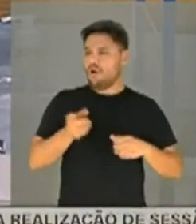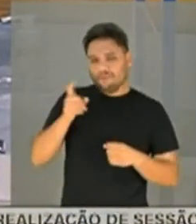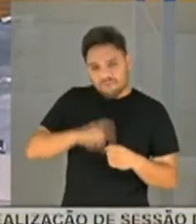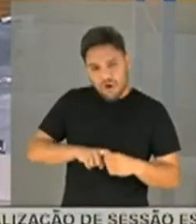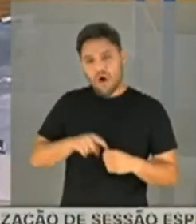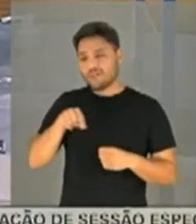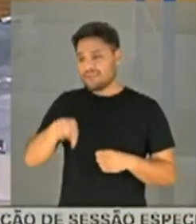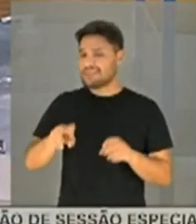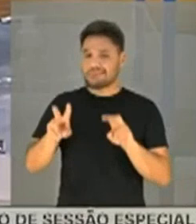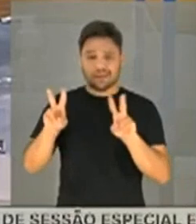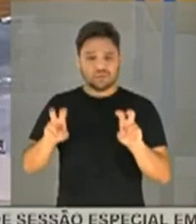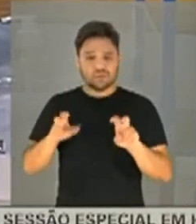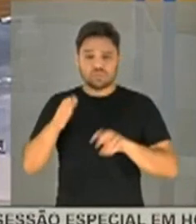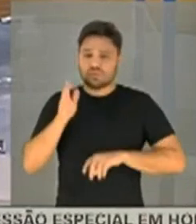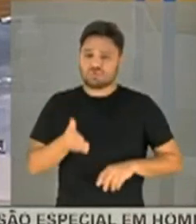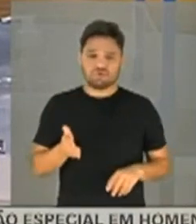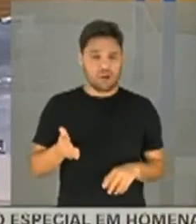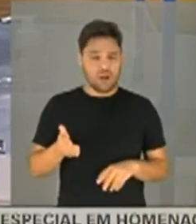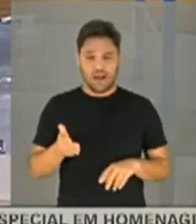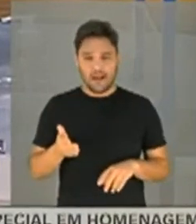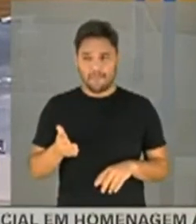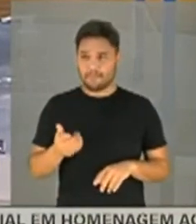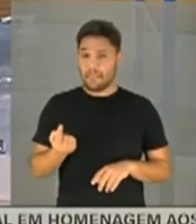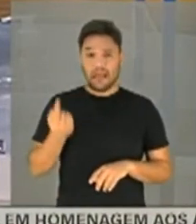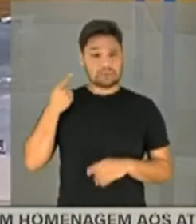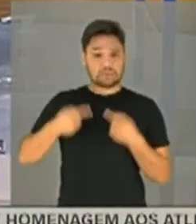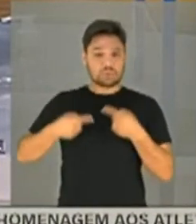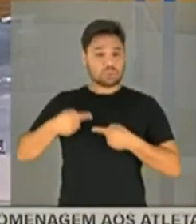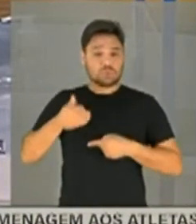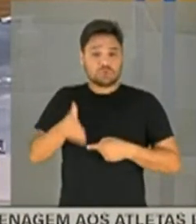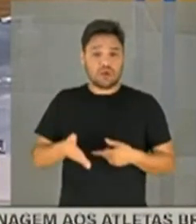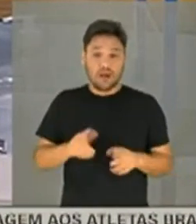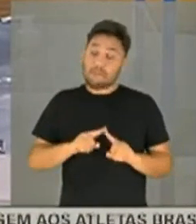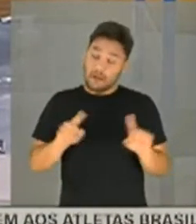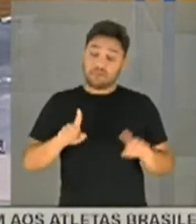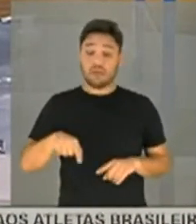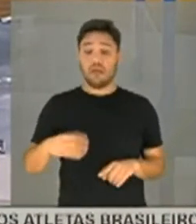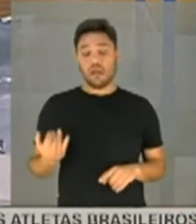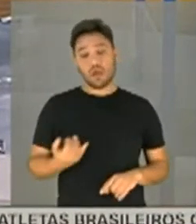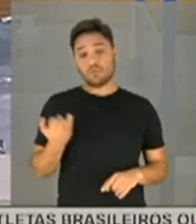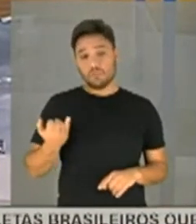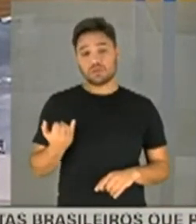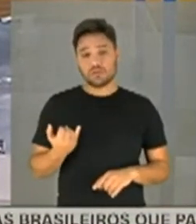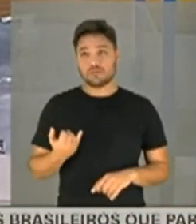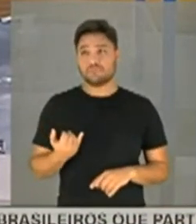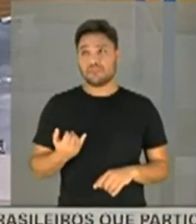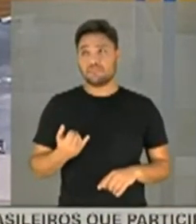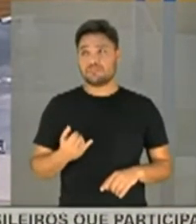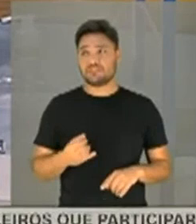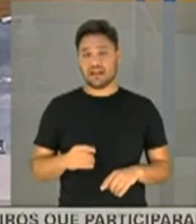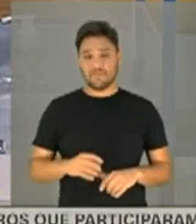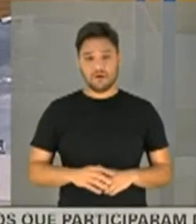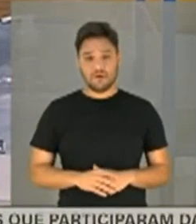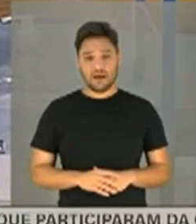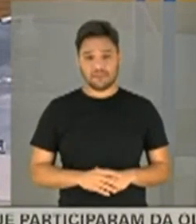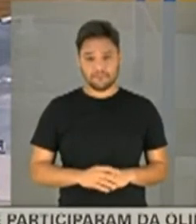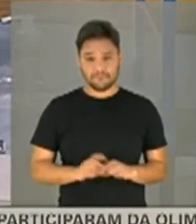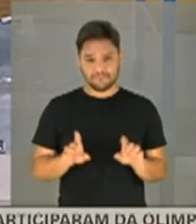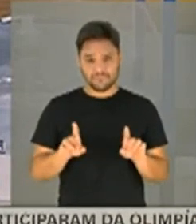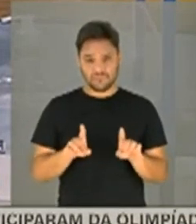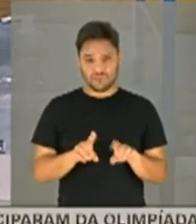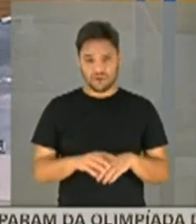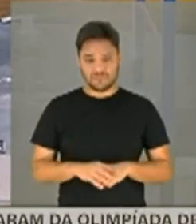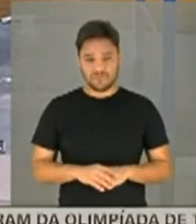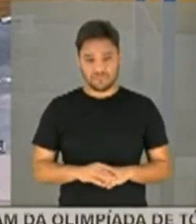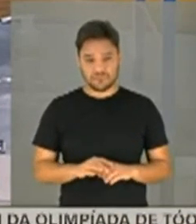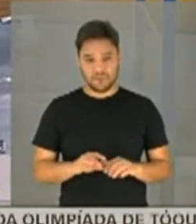novo a esse assunto que já tinha sido vencido, mas é importante que a gente possa aqui aproveitar essa